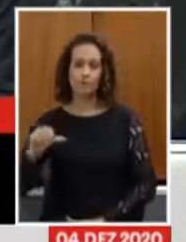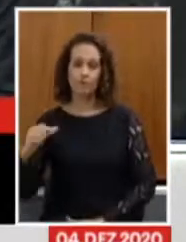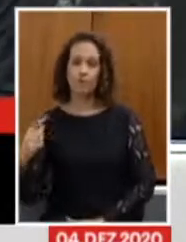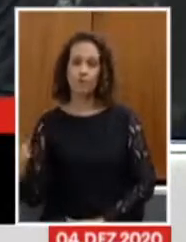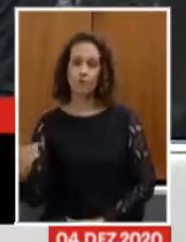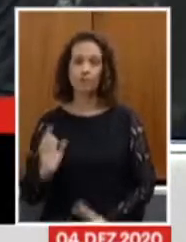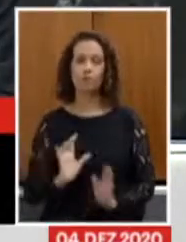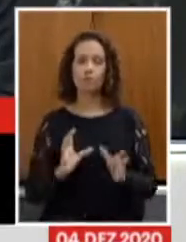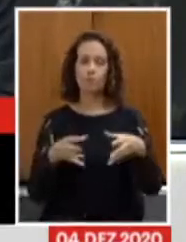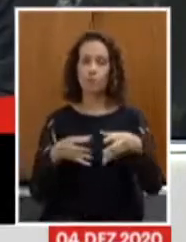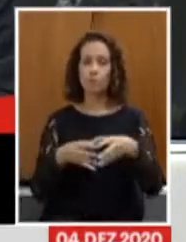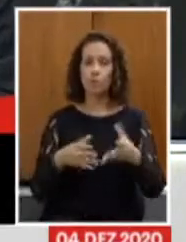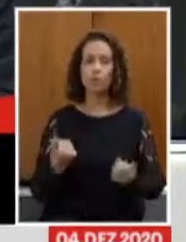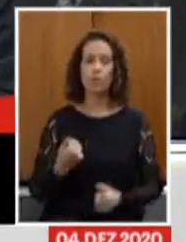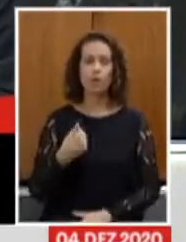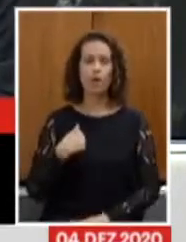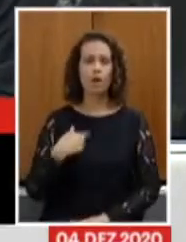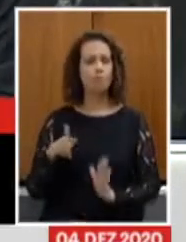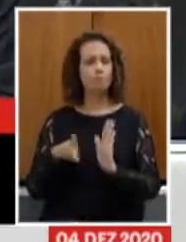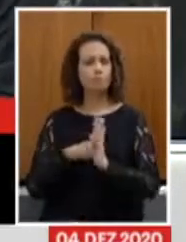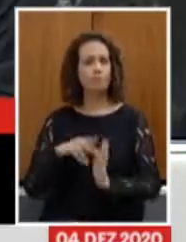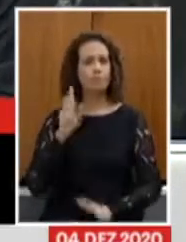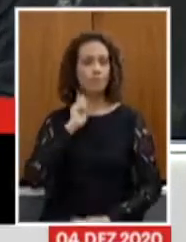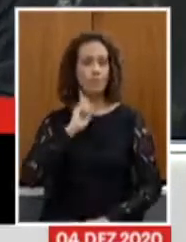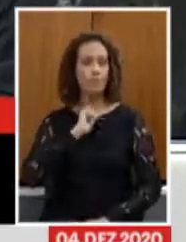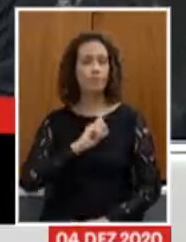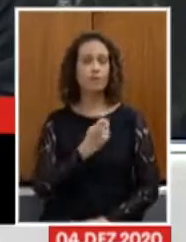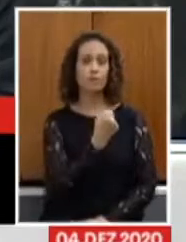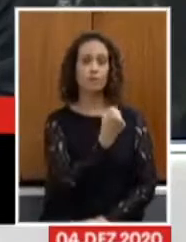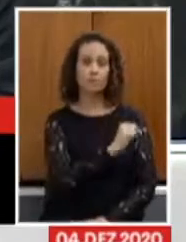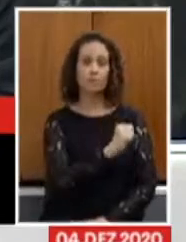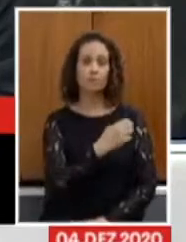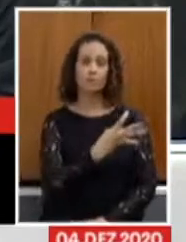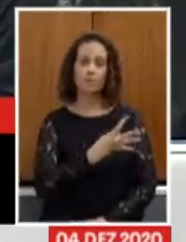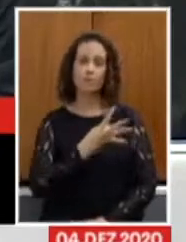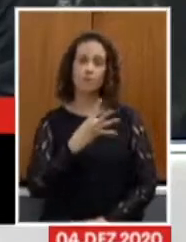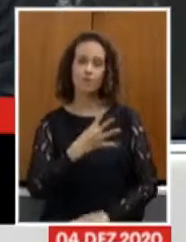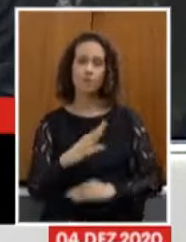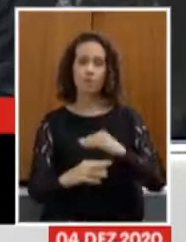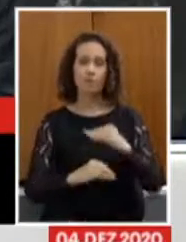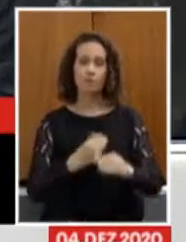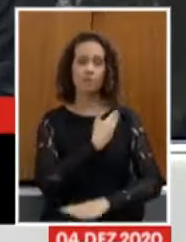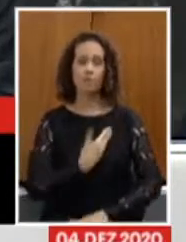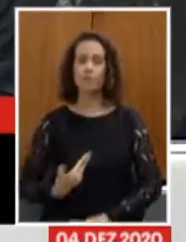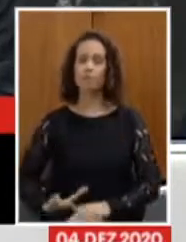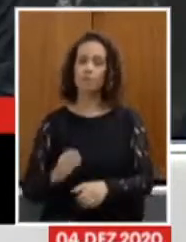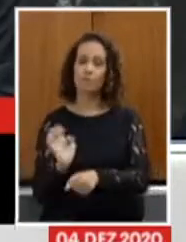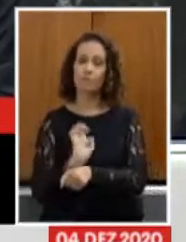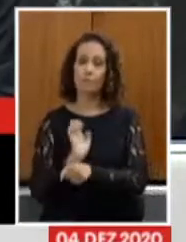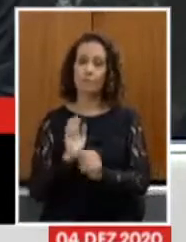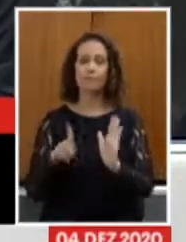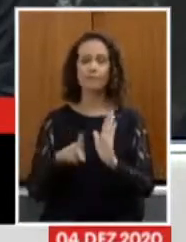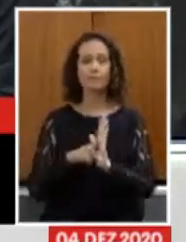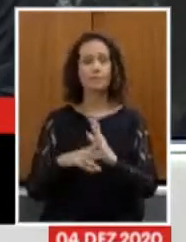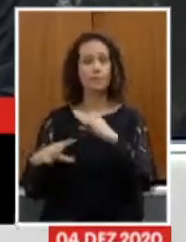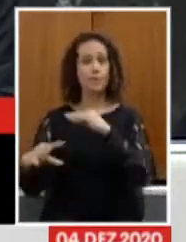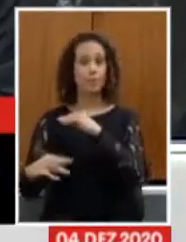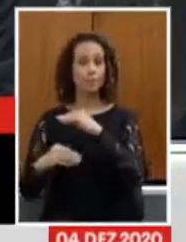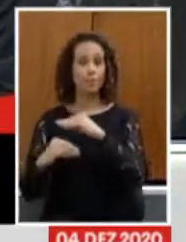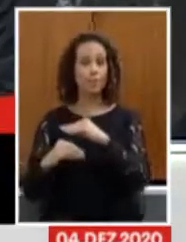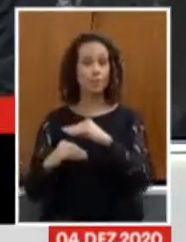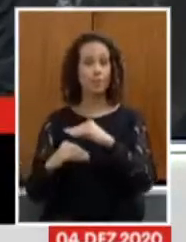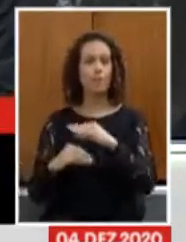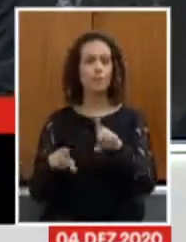do Bloco Sul Minas Gerais. Com a emenda número 844 do Governador do Estado. E com as emendas